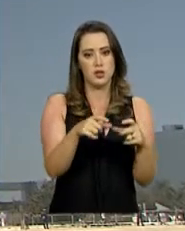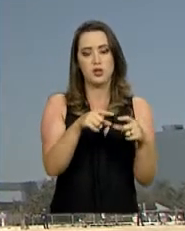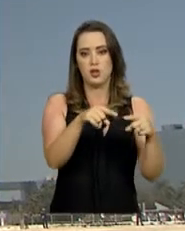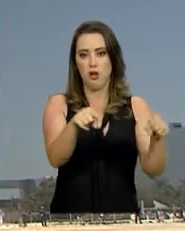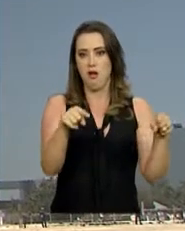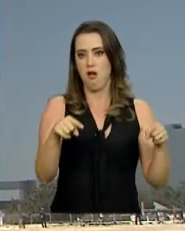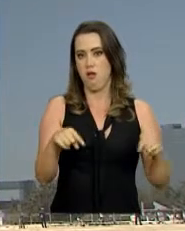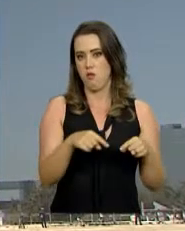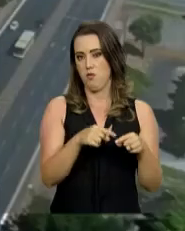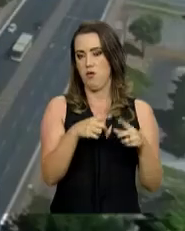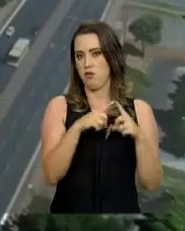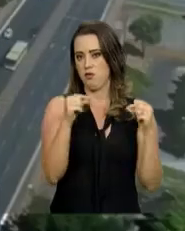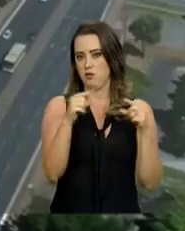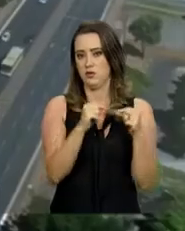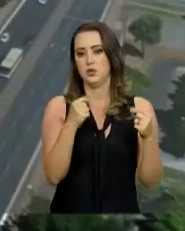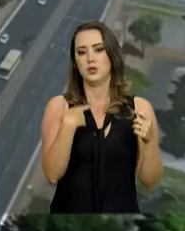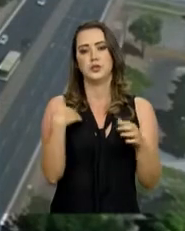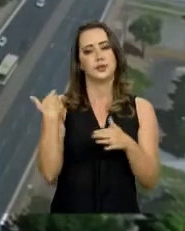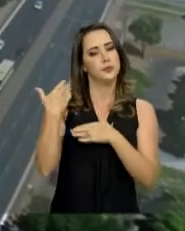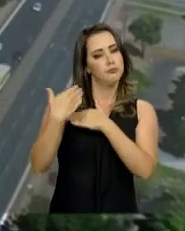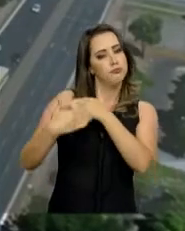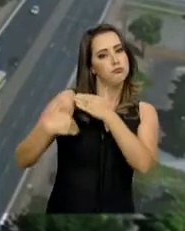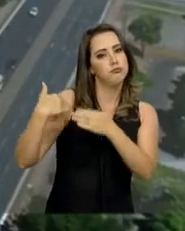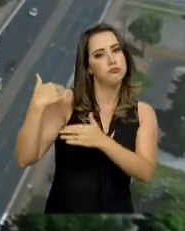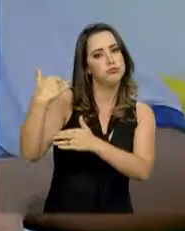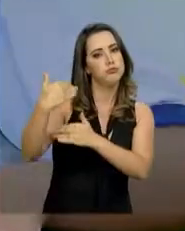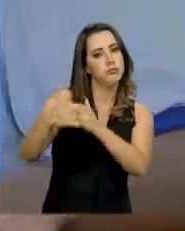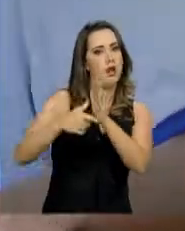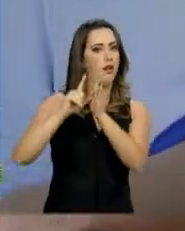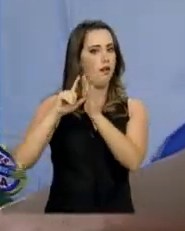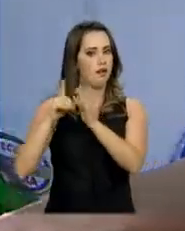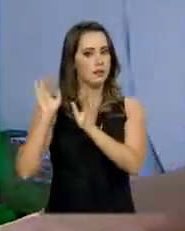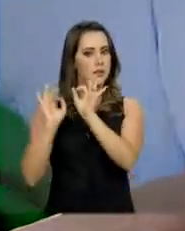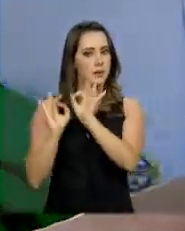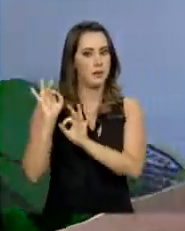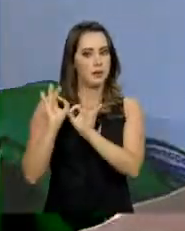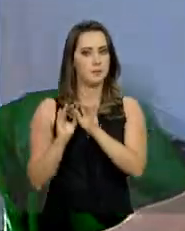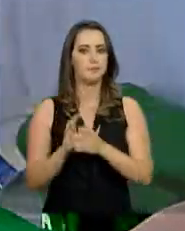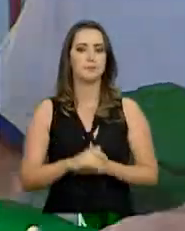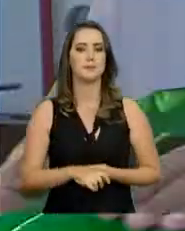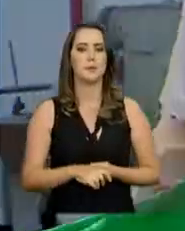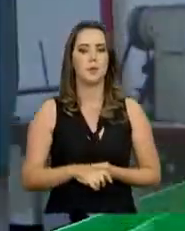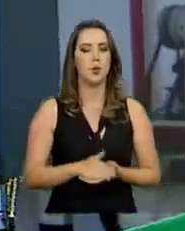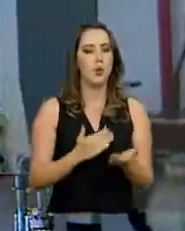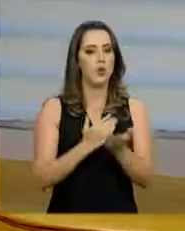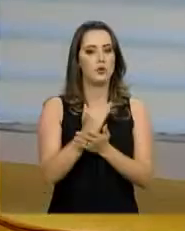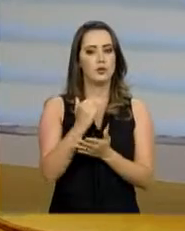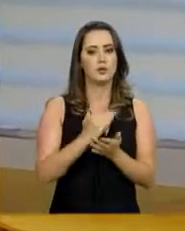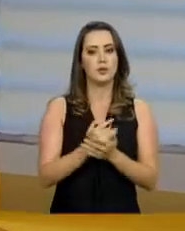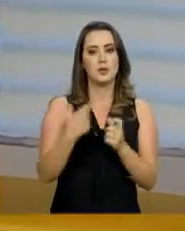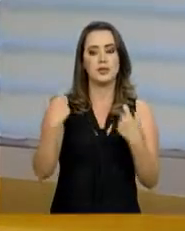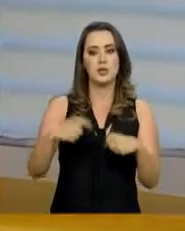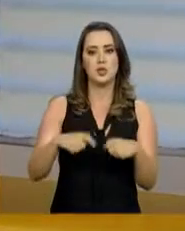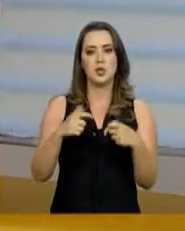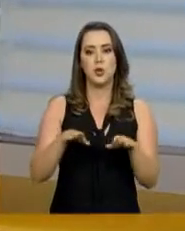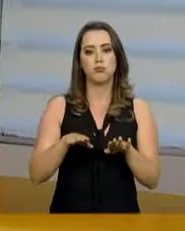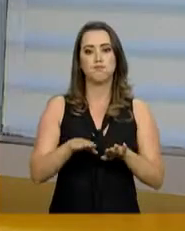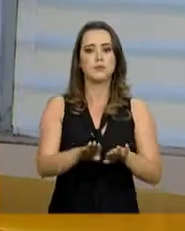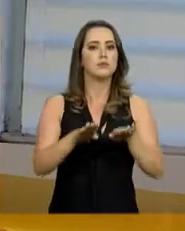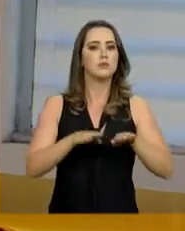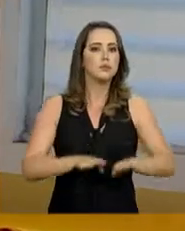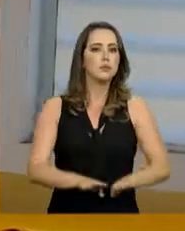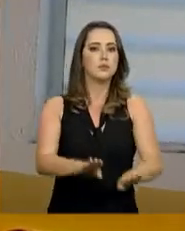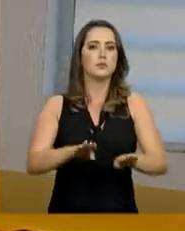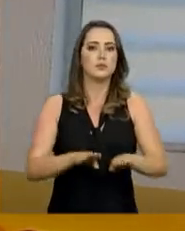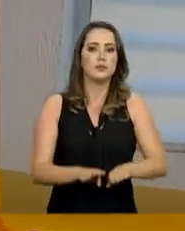Poderes em Brasília, um longo caminho é percorrido. Ele começa nesta fábrica que fica na